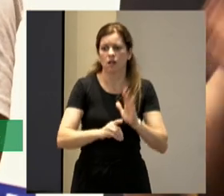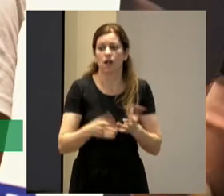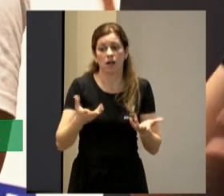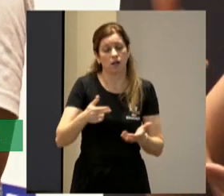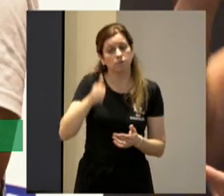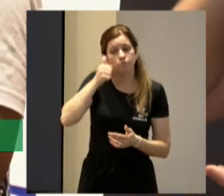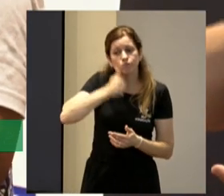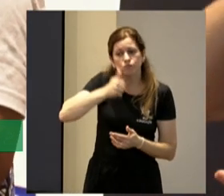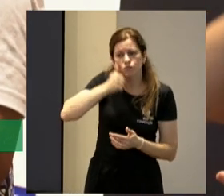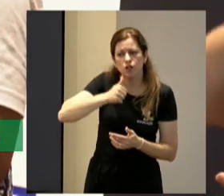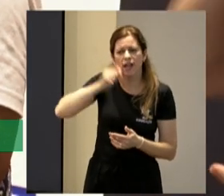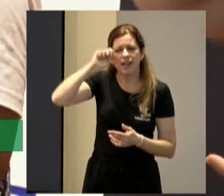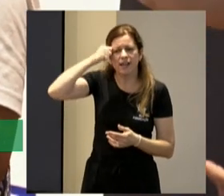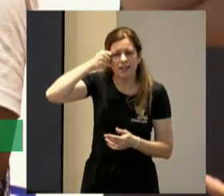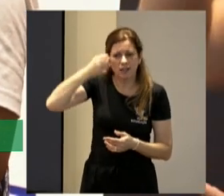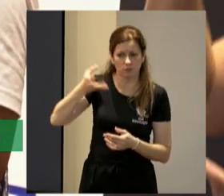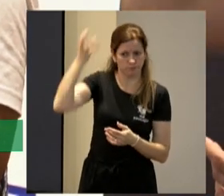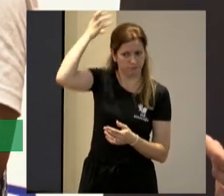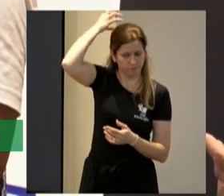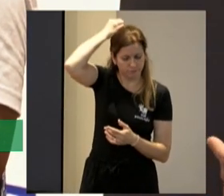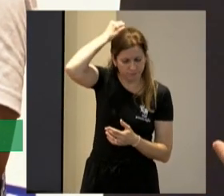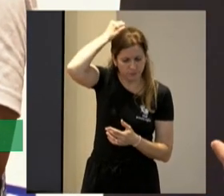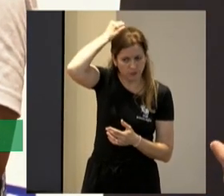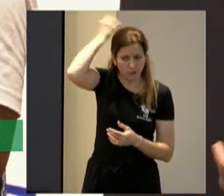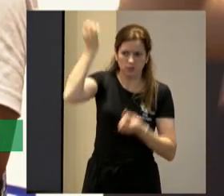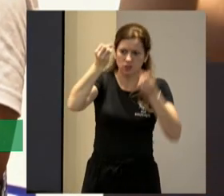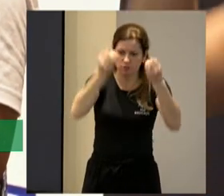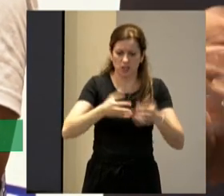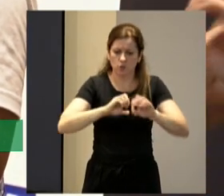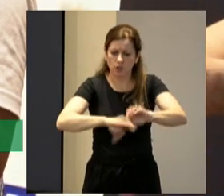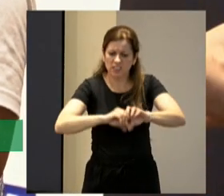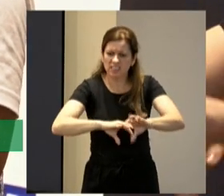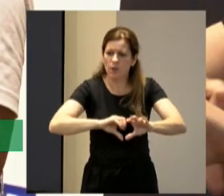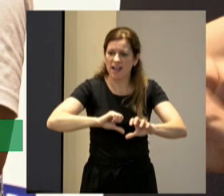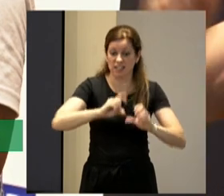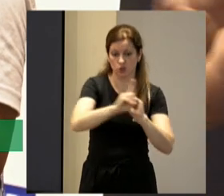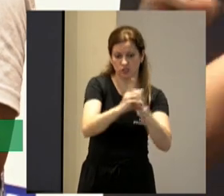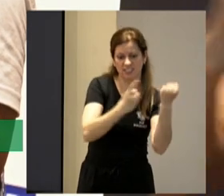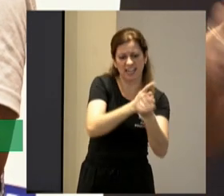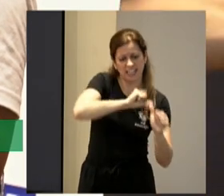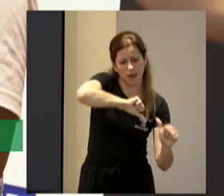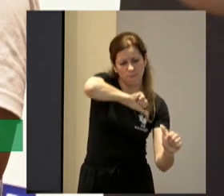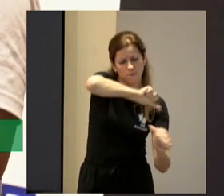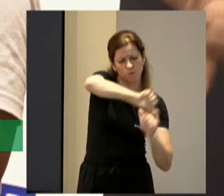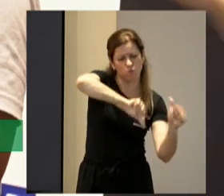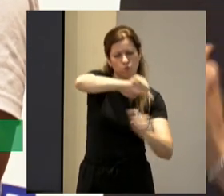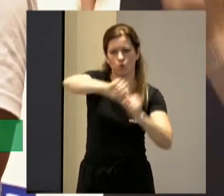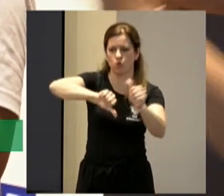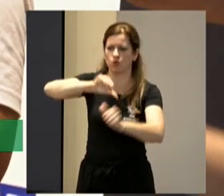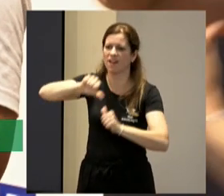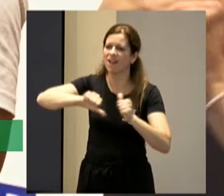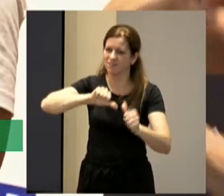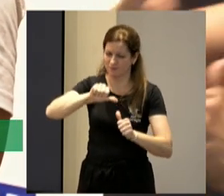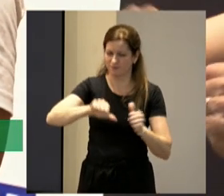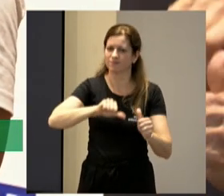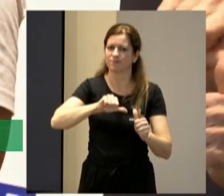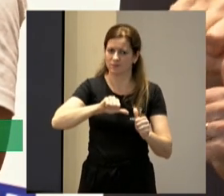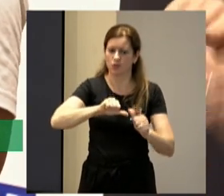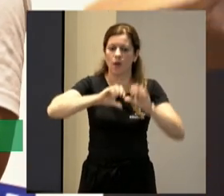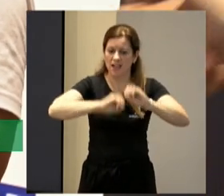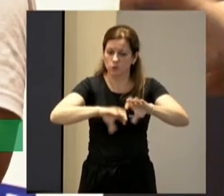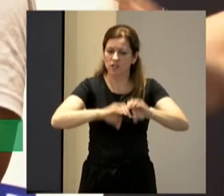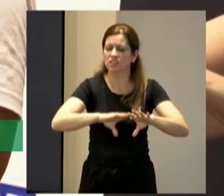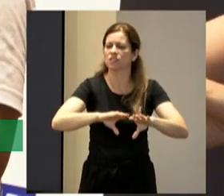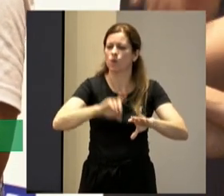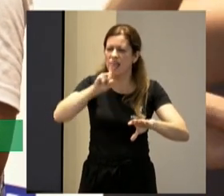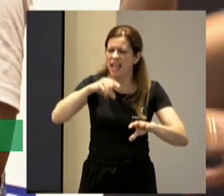Barros, a educação é a transformação social. Ela é o maior bem de uma família e de uma sociedade.